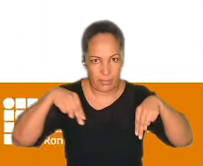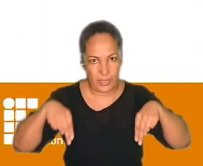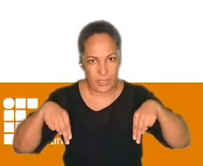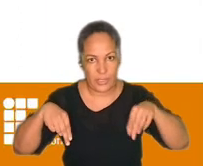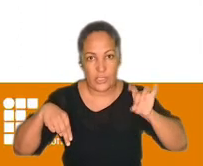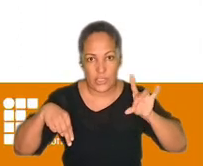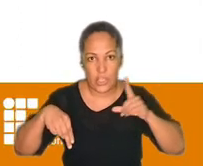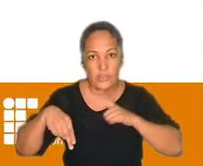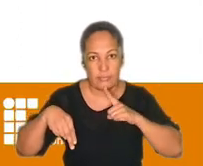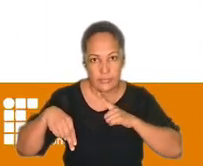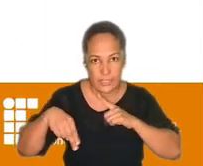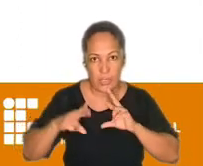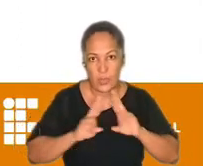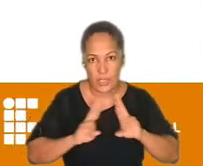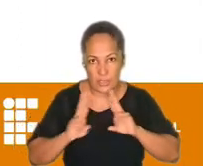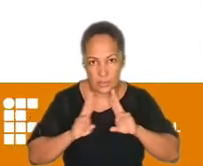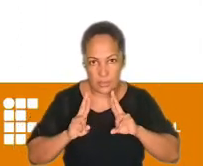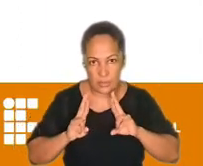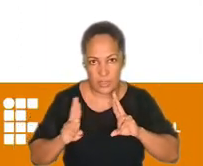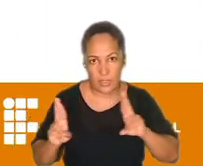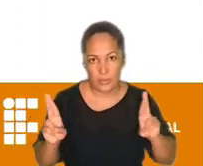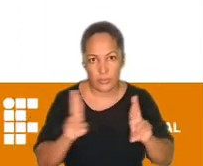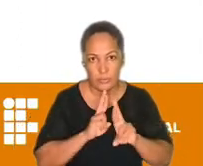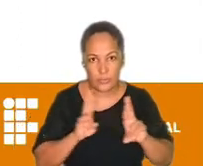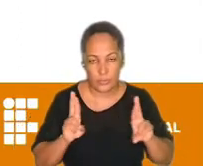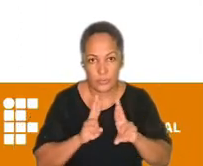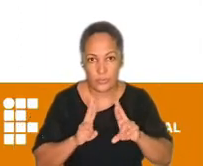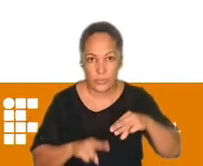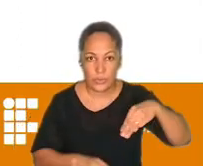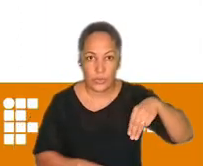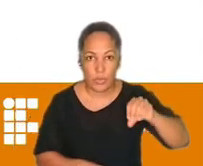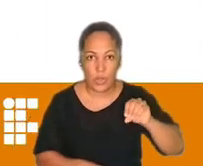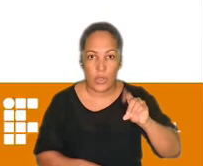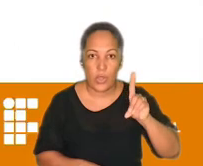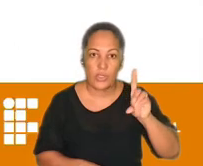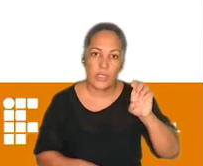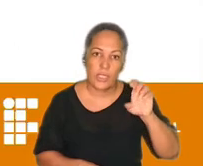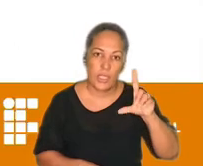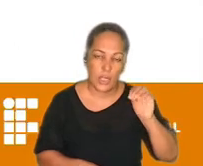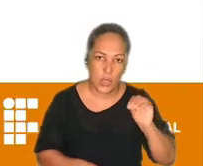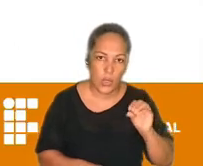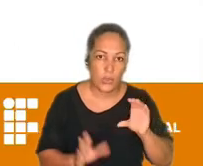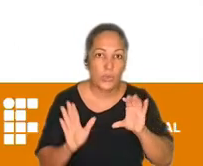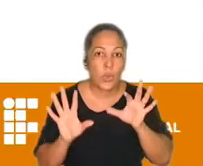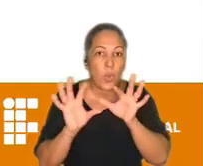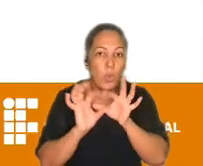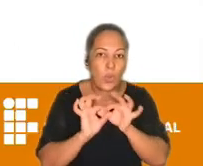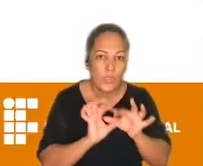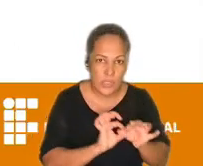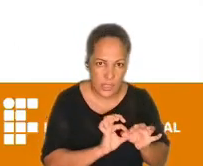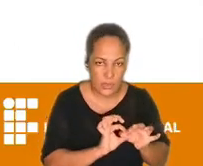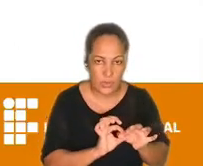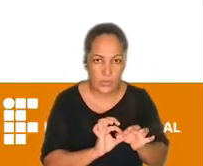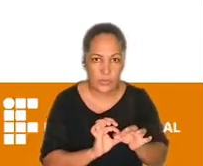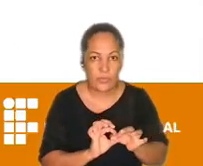o relacionamento N para N, ele só existe no modelo conceitual. O modelo conceitual é o diagrama de entidade de relacionamento. No diagrama de entidade